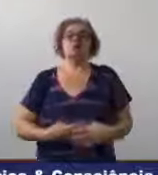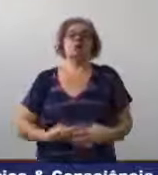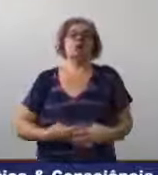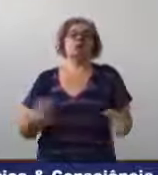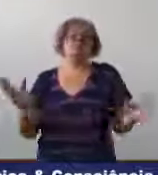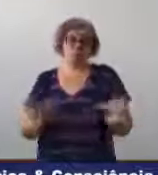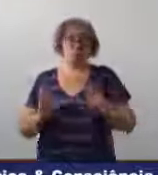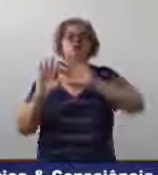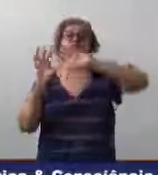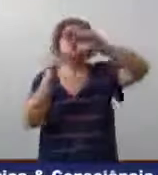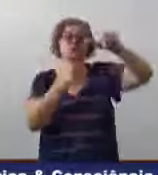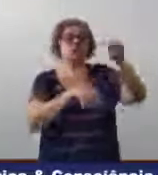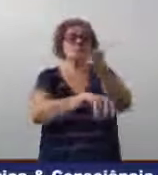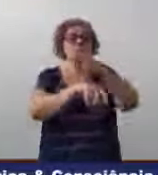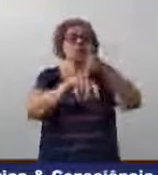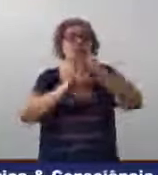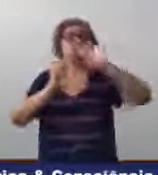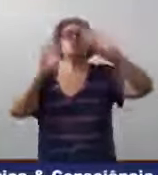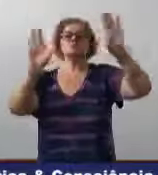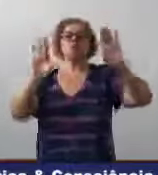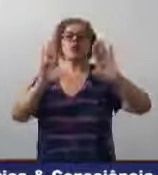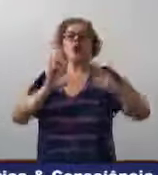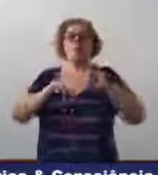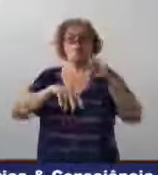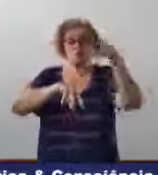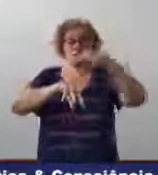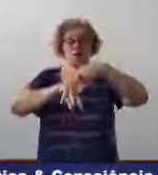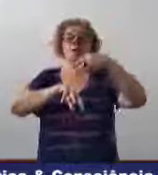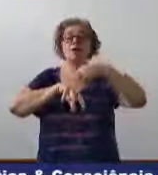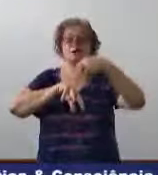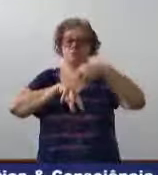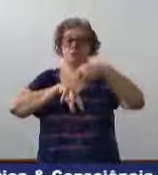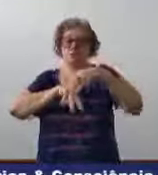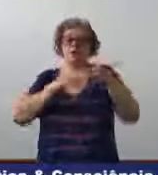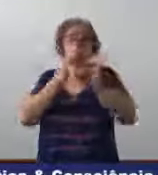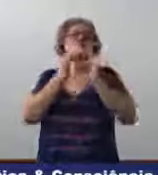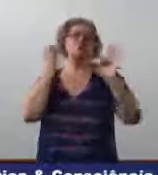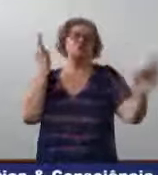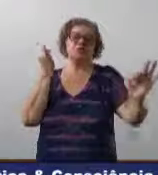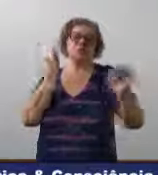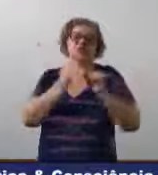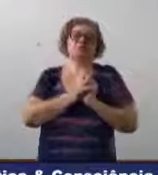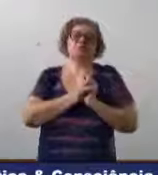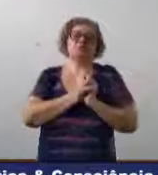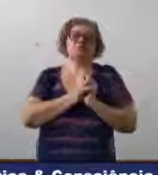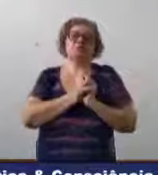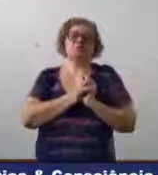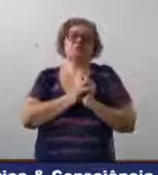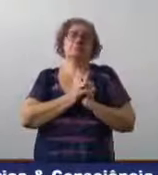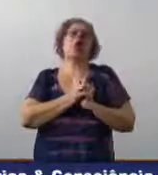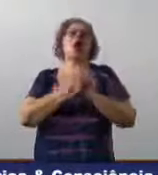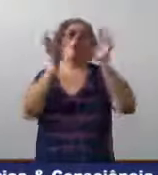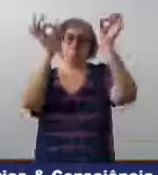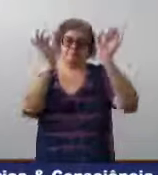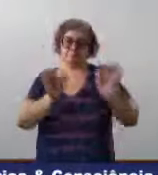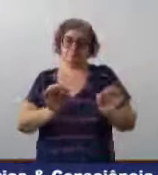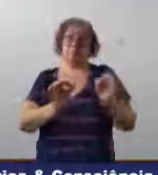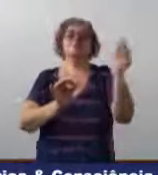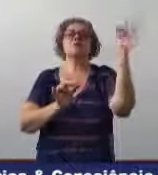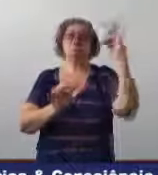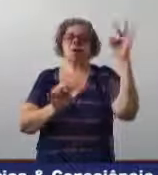conferencista internacional. O Moacir é bacharel e pós-graduado em Física, bacharel em